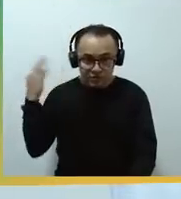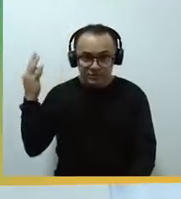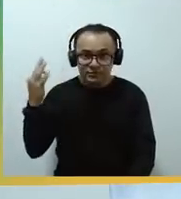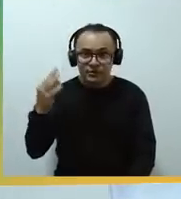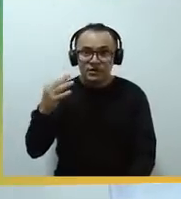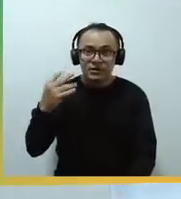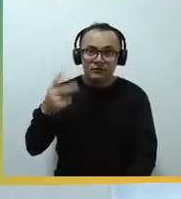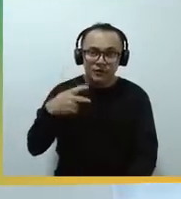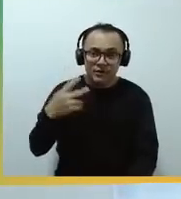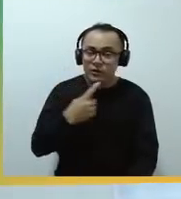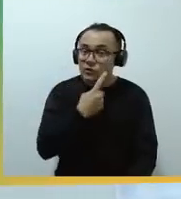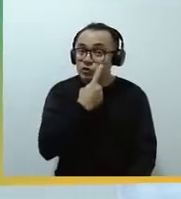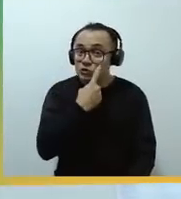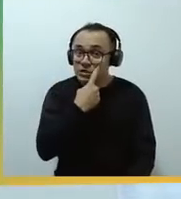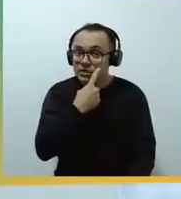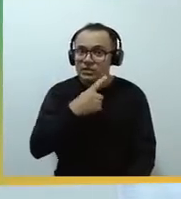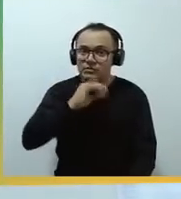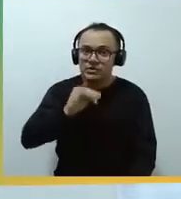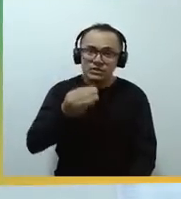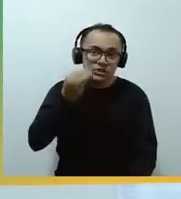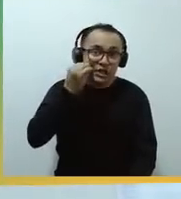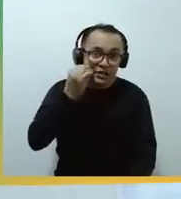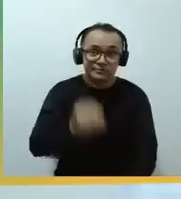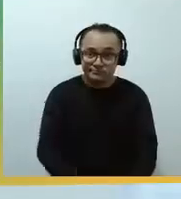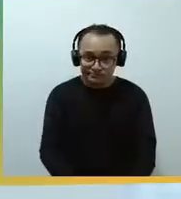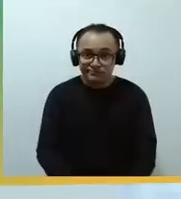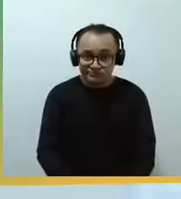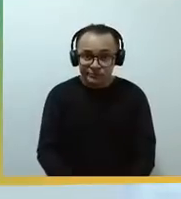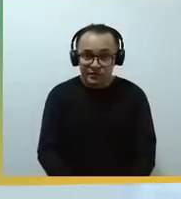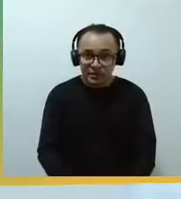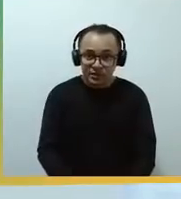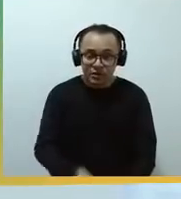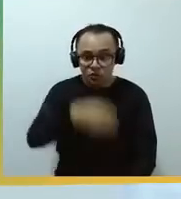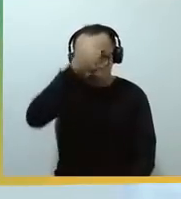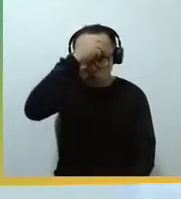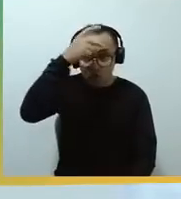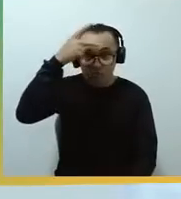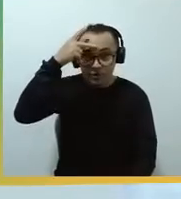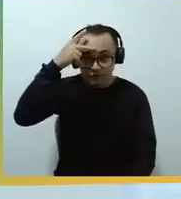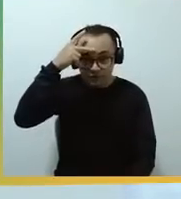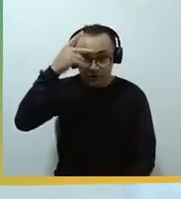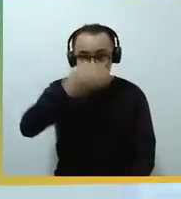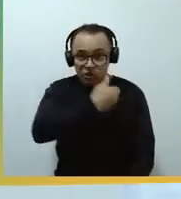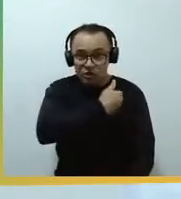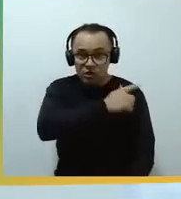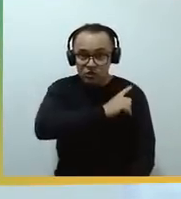Suzana, vereador Jair, nosso ex-prefeito e nosso ex-governador Raimundo Colombo.